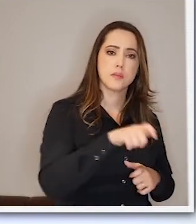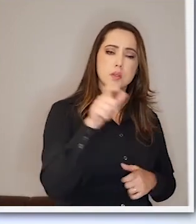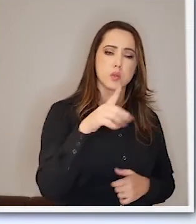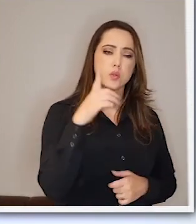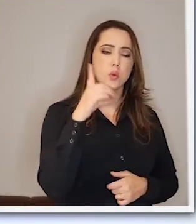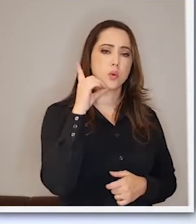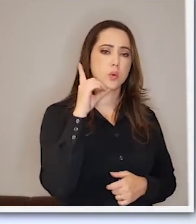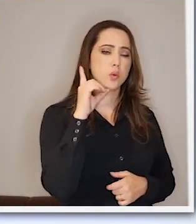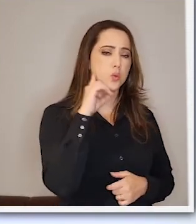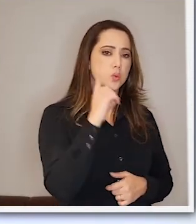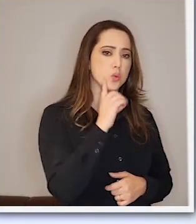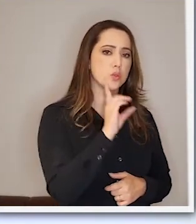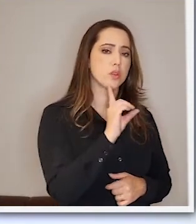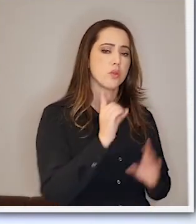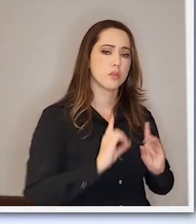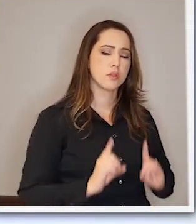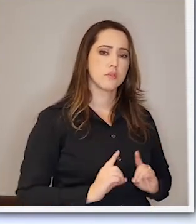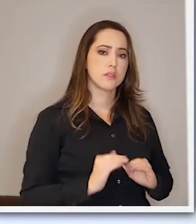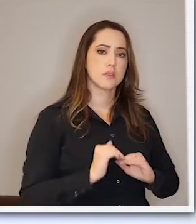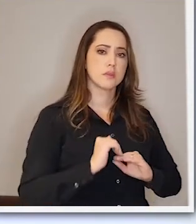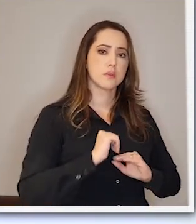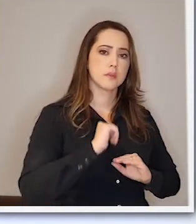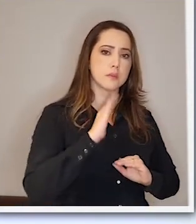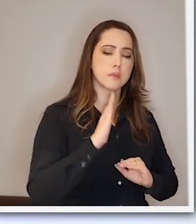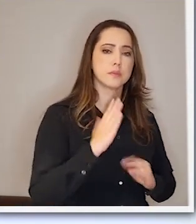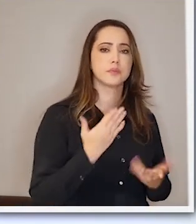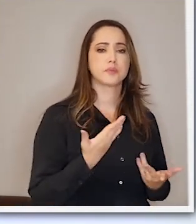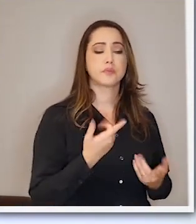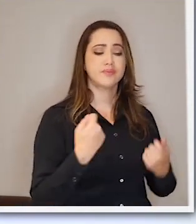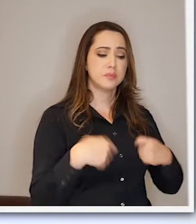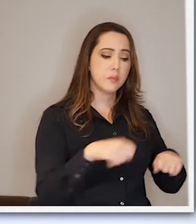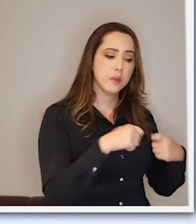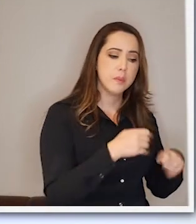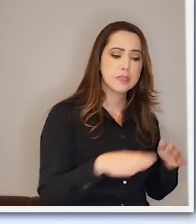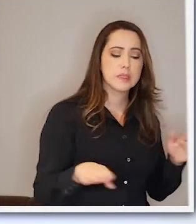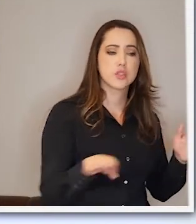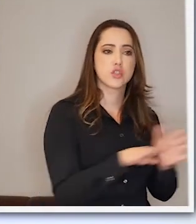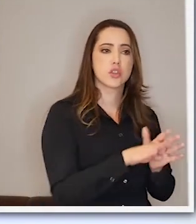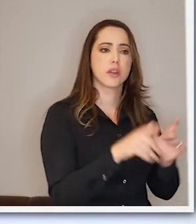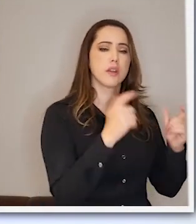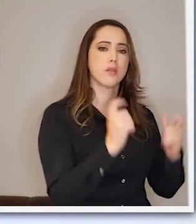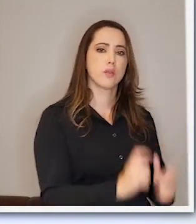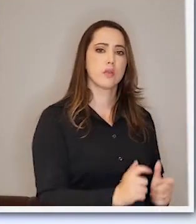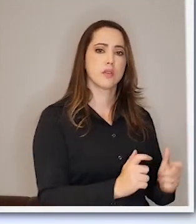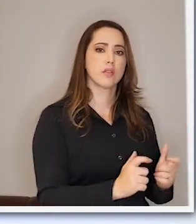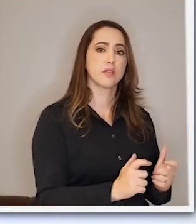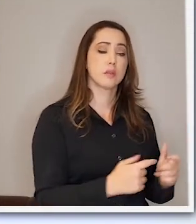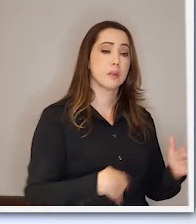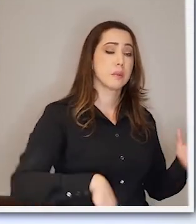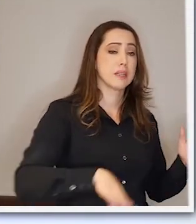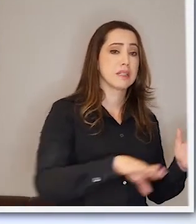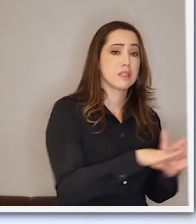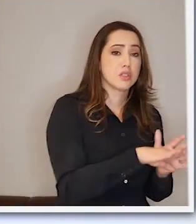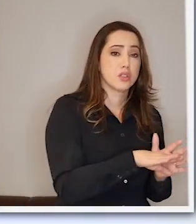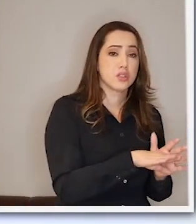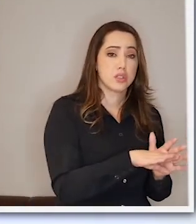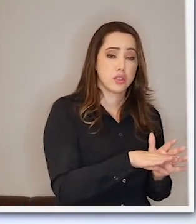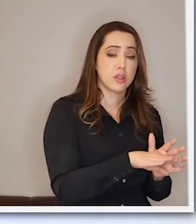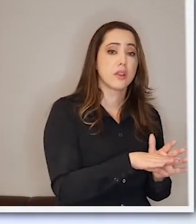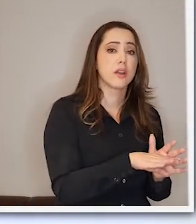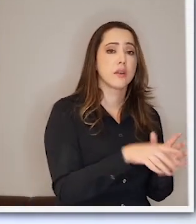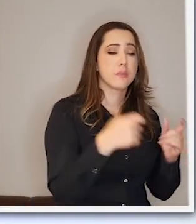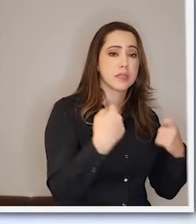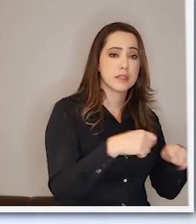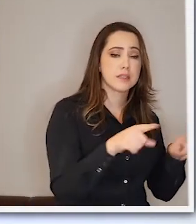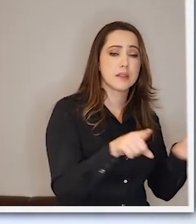deficiência ou surda. Então, políticas de empregabilidade da pessoa com deficiência surda passa por políticas de